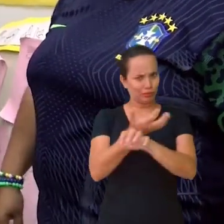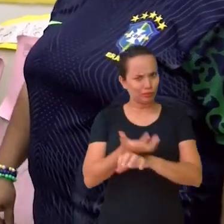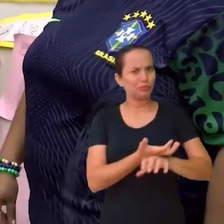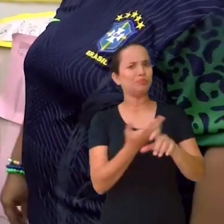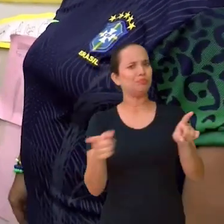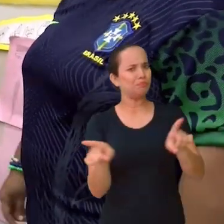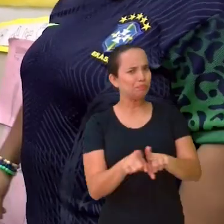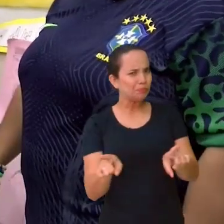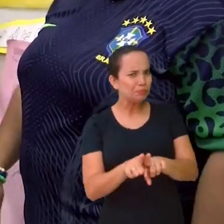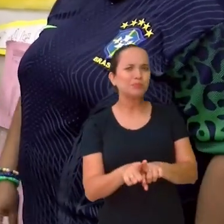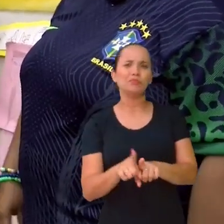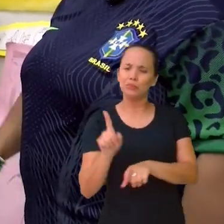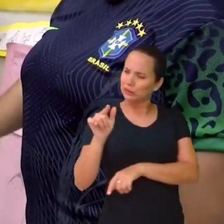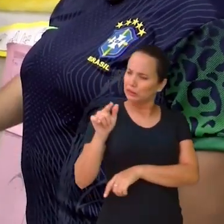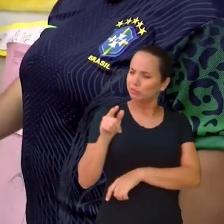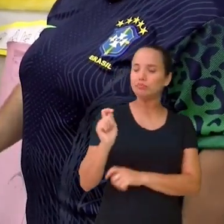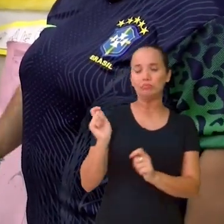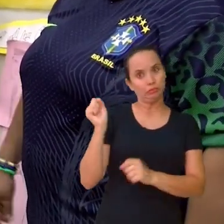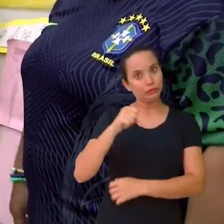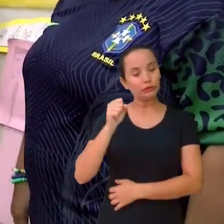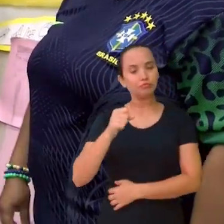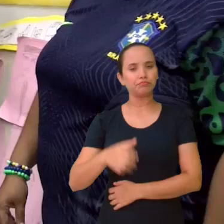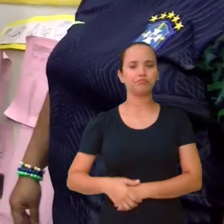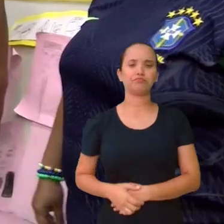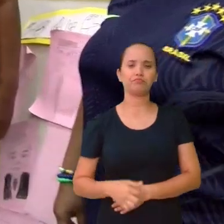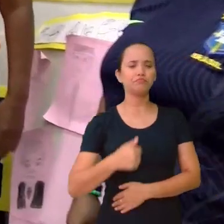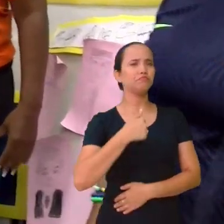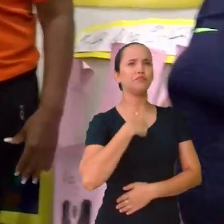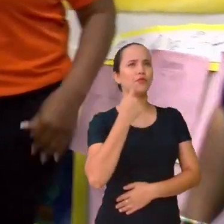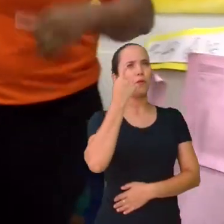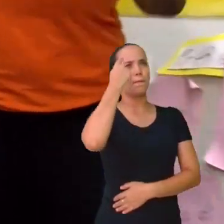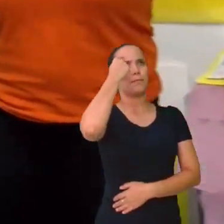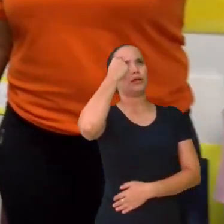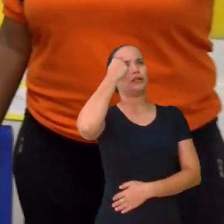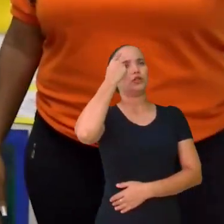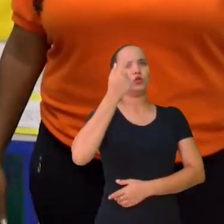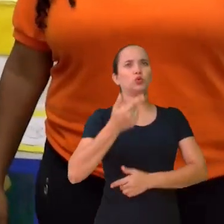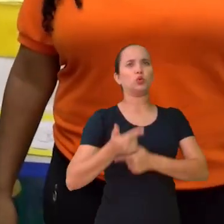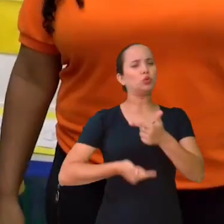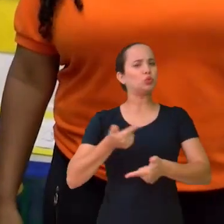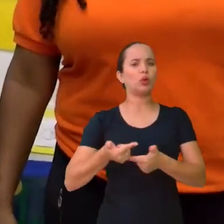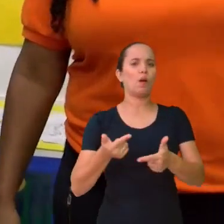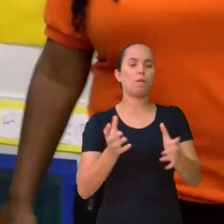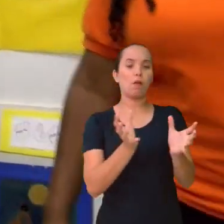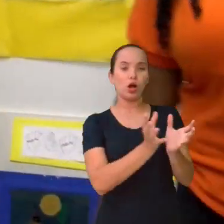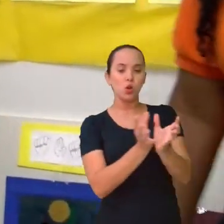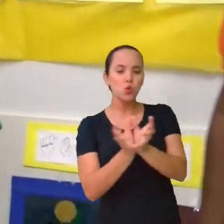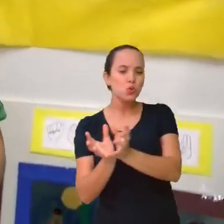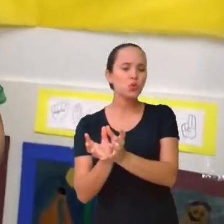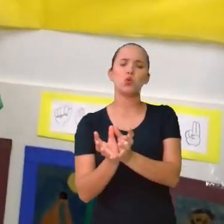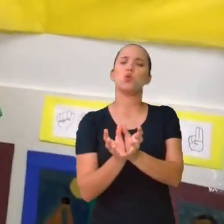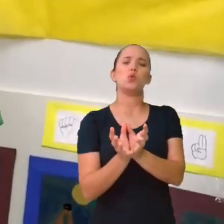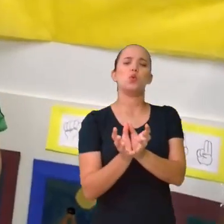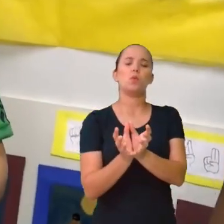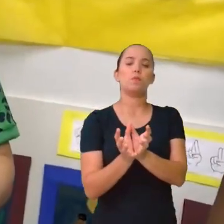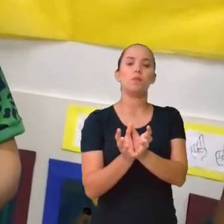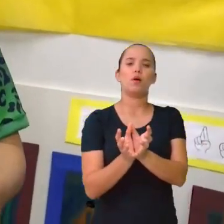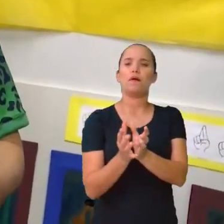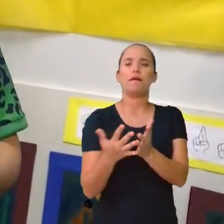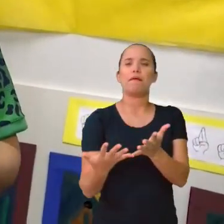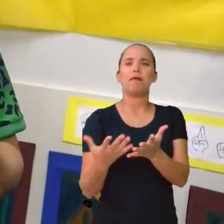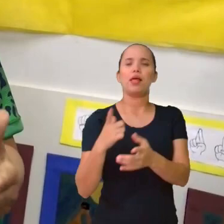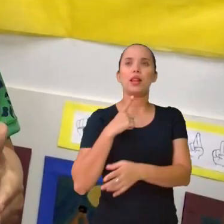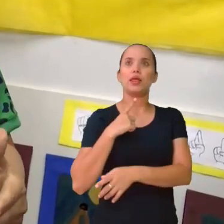disciplinas. Não Sim. é isso, professora? Sim. Eu penso que o trabalho, quando ele é feito em grupo, ele fica